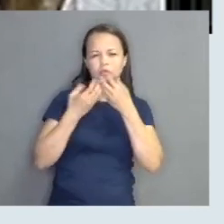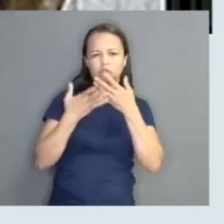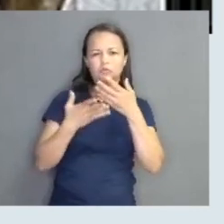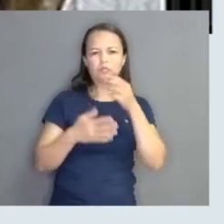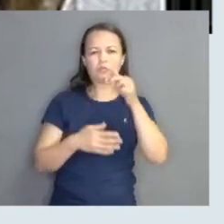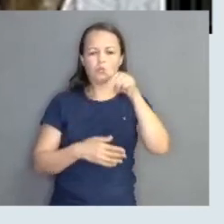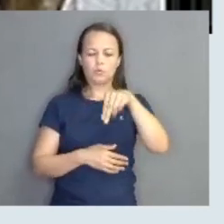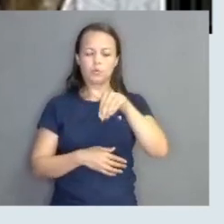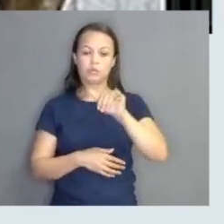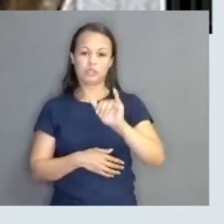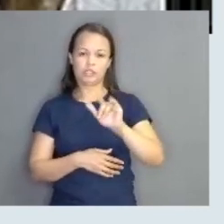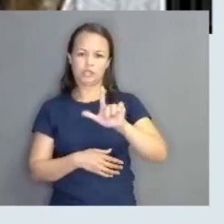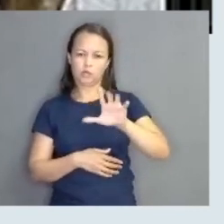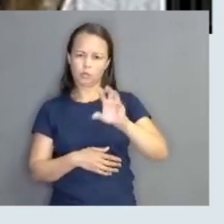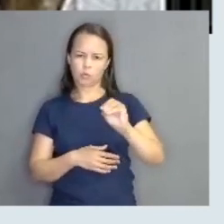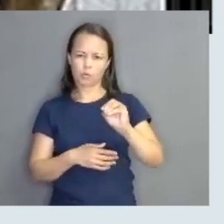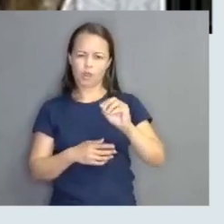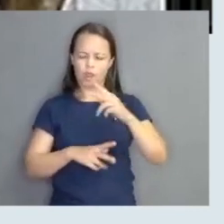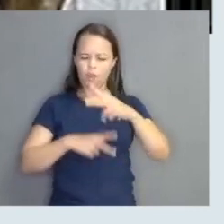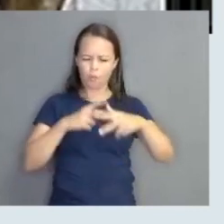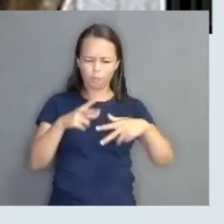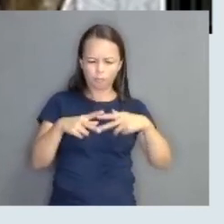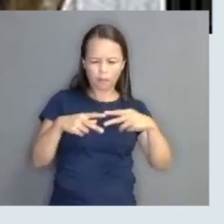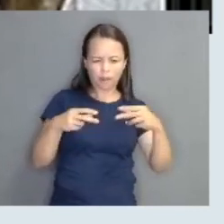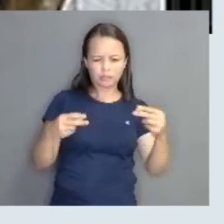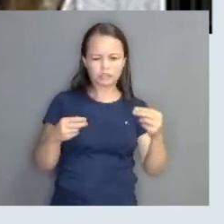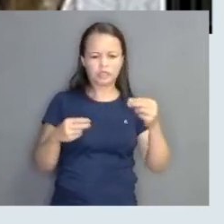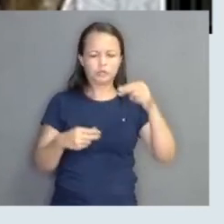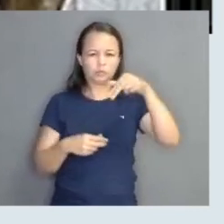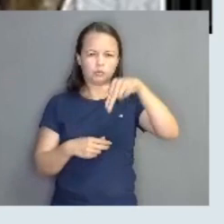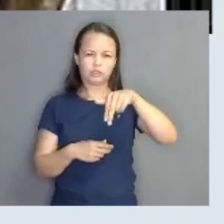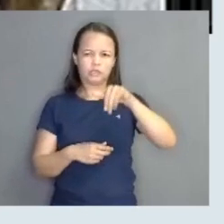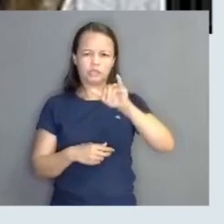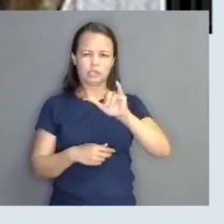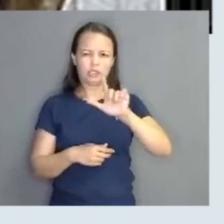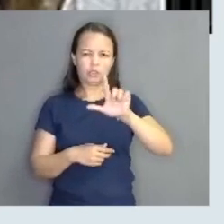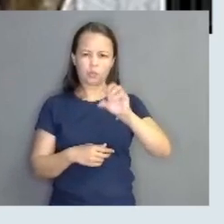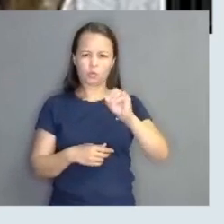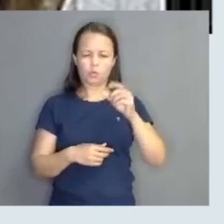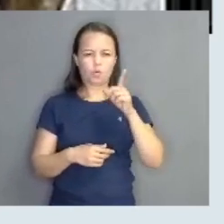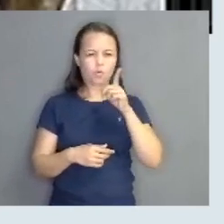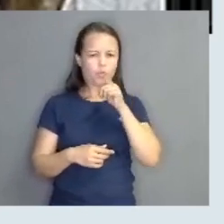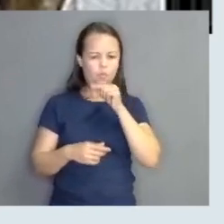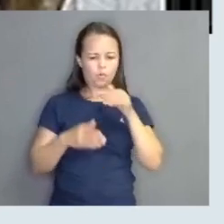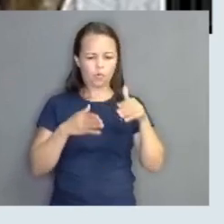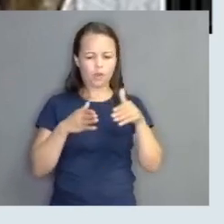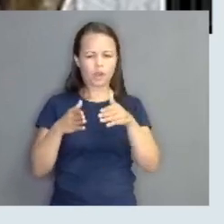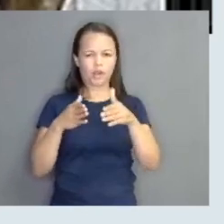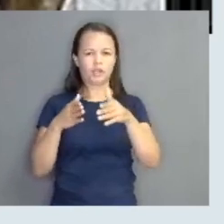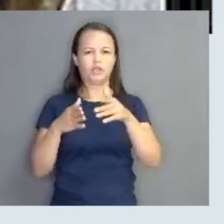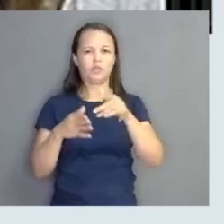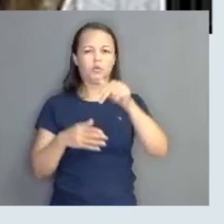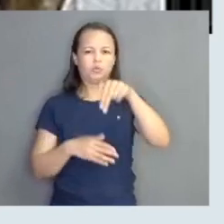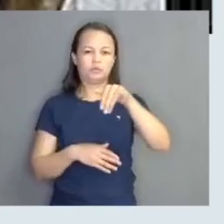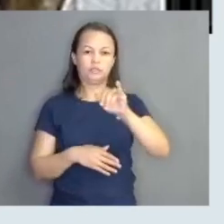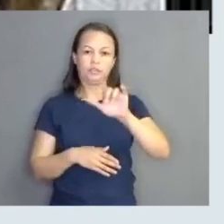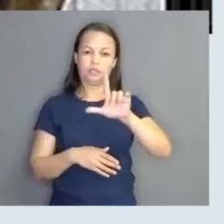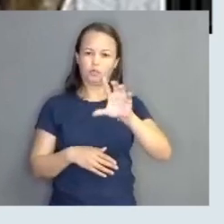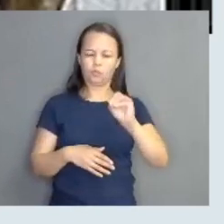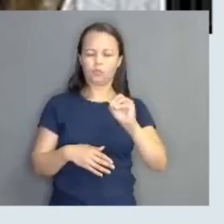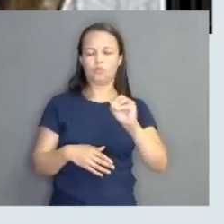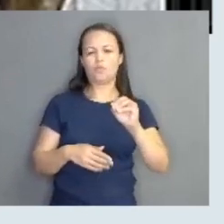um presente do Nilo, do rio Nilo. Então ele viu que o homem